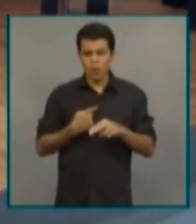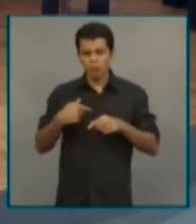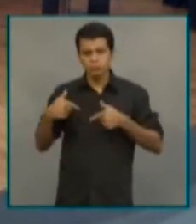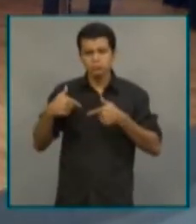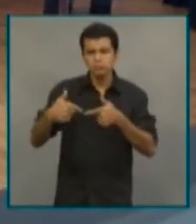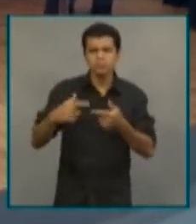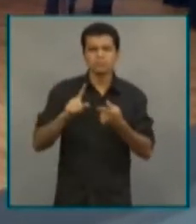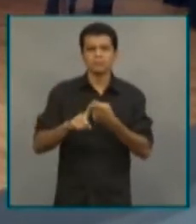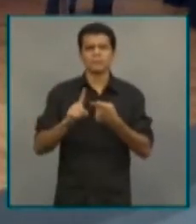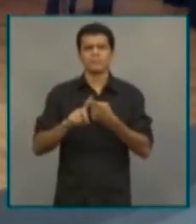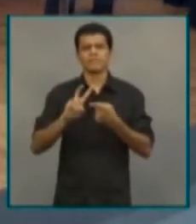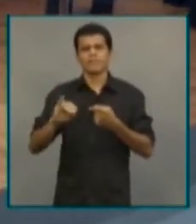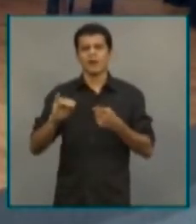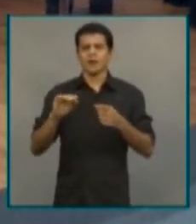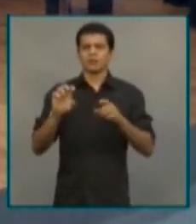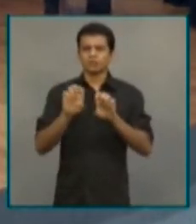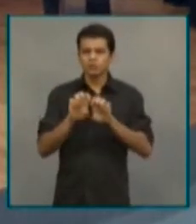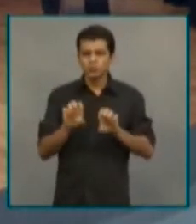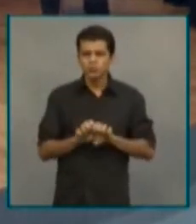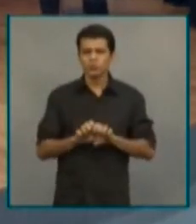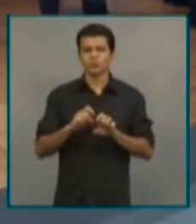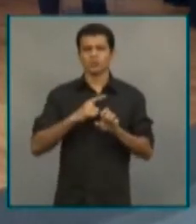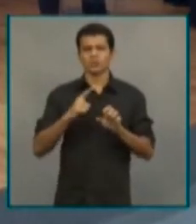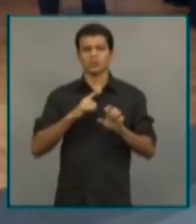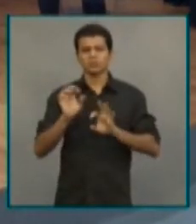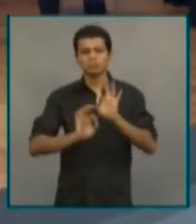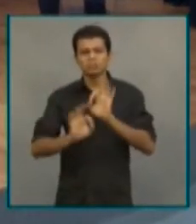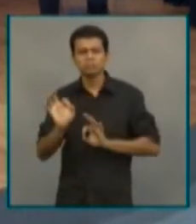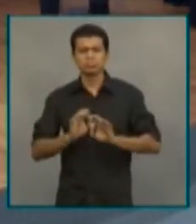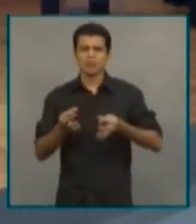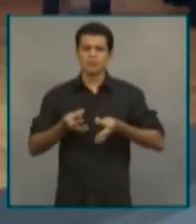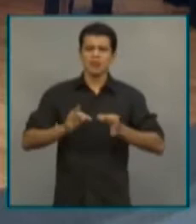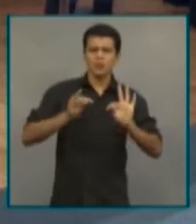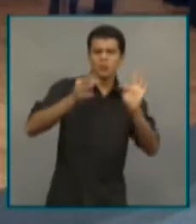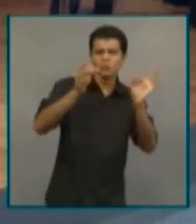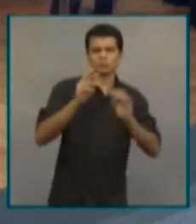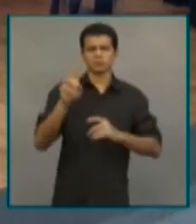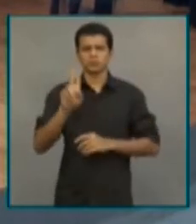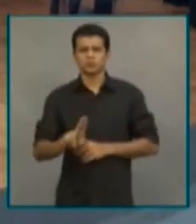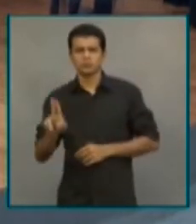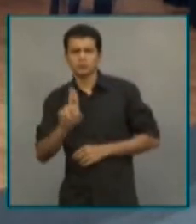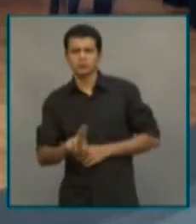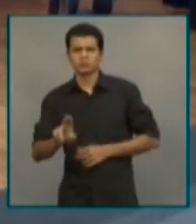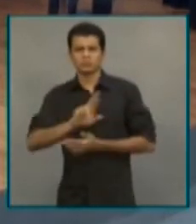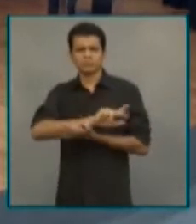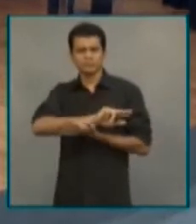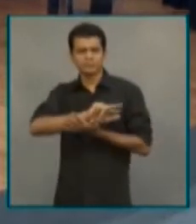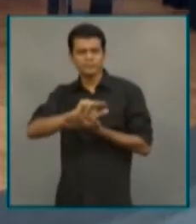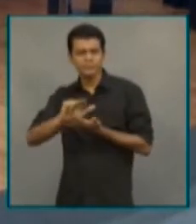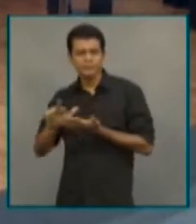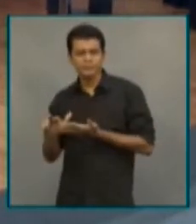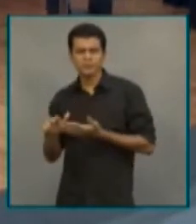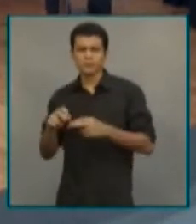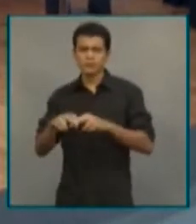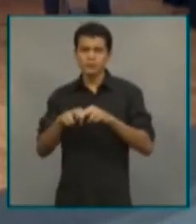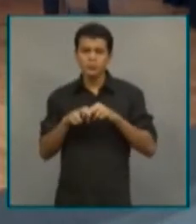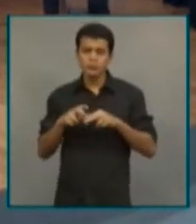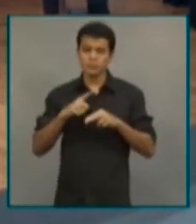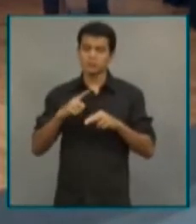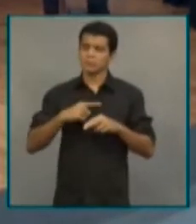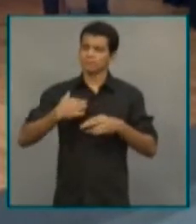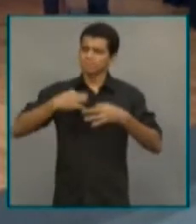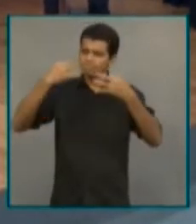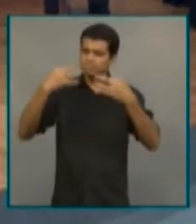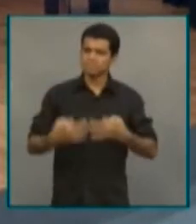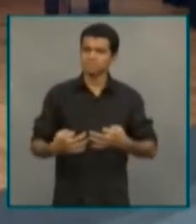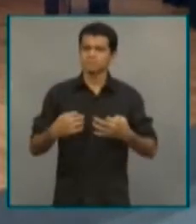estrutura mais reforçada da ordem, com a utilização de tecnologia, com blitz das prerrogativas. Tenho certeza que na nossa